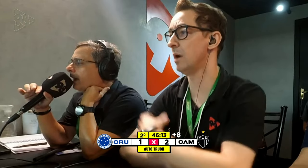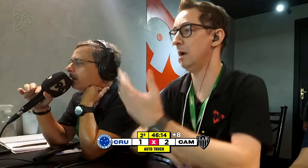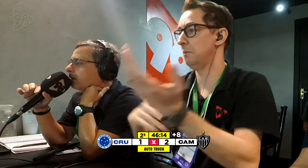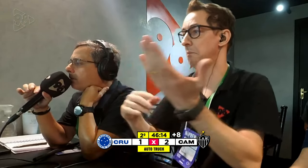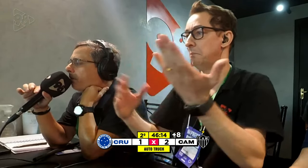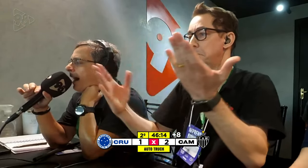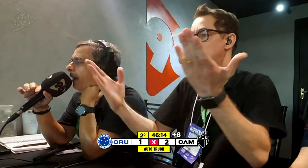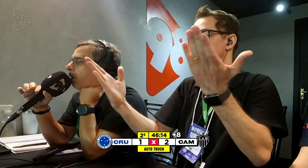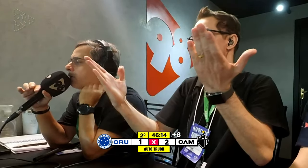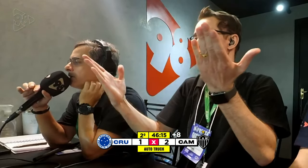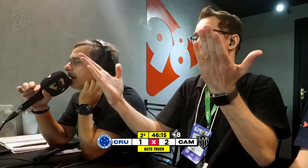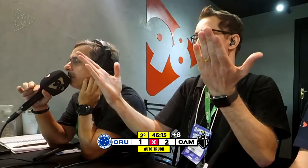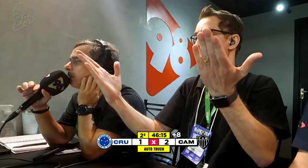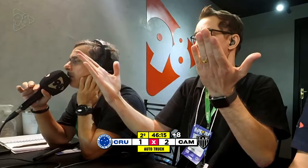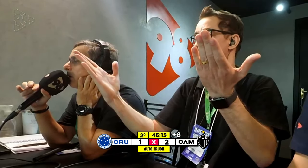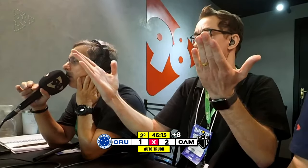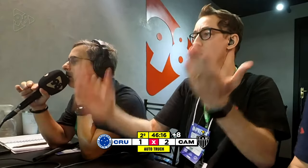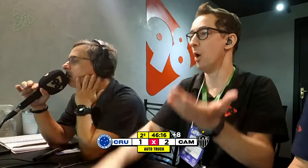falta